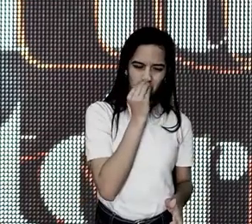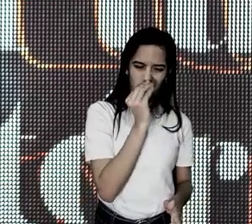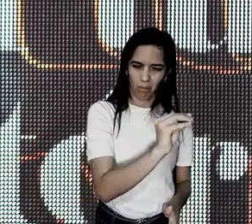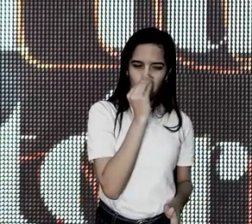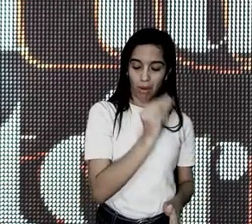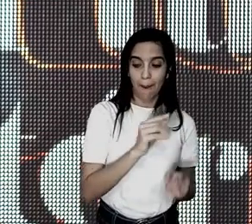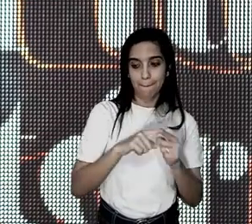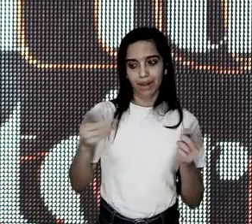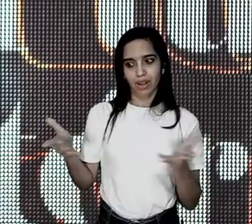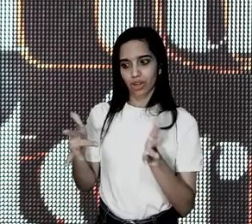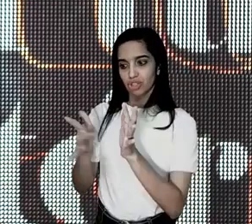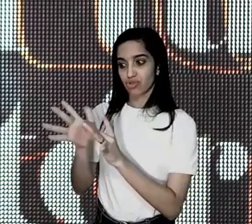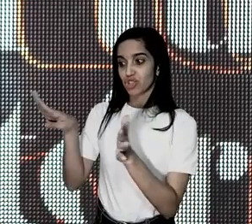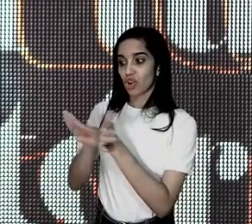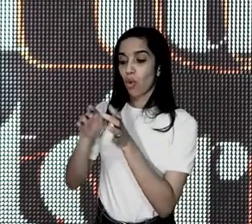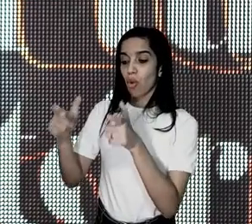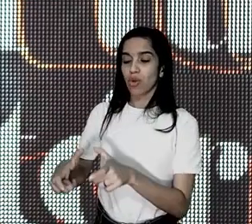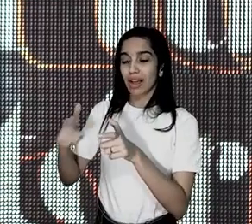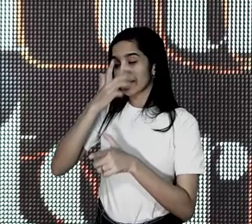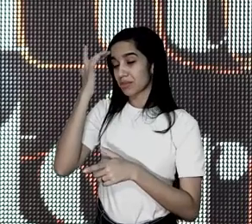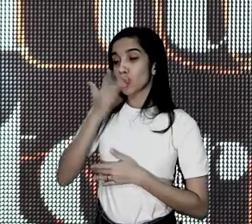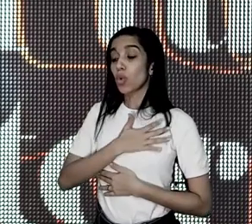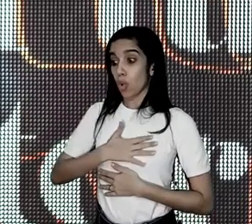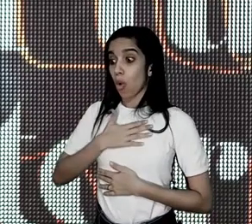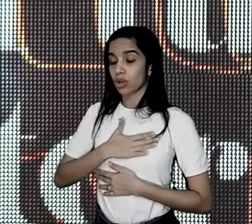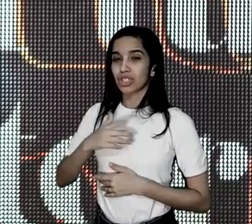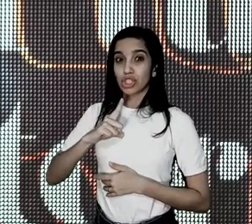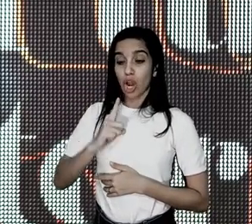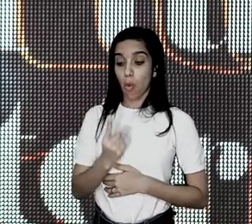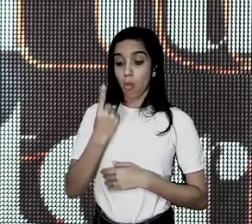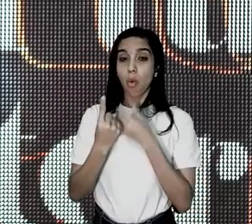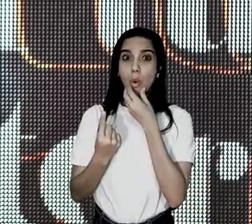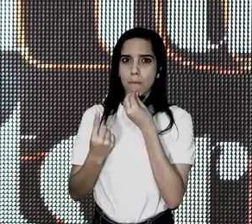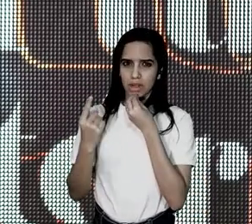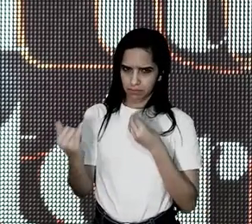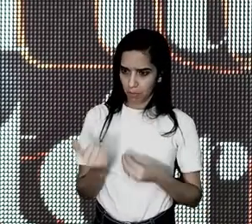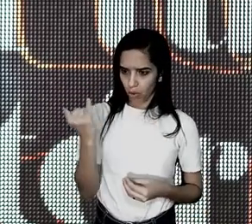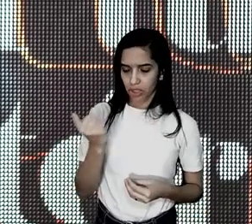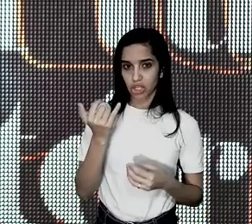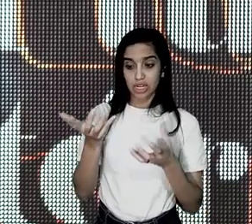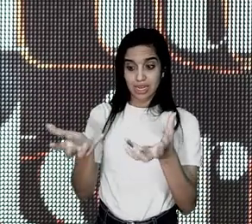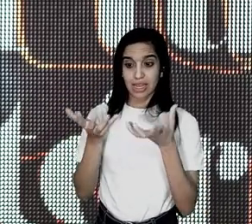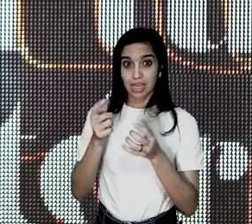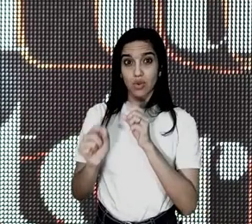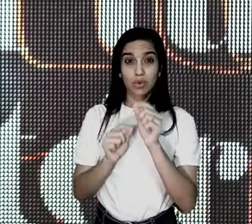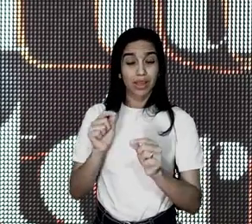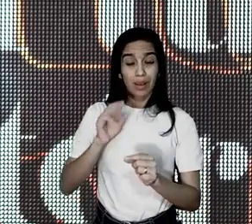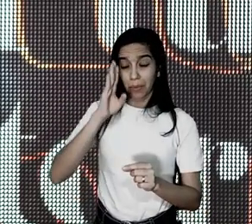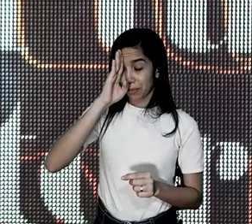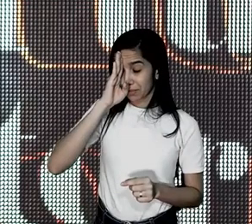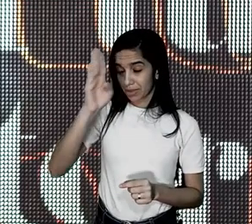bem recebido, bem quisto, bem desejado, mas existia um homem influente que estava disposto a fazer o